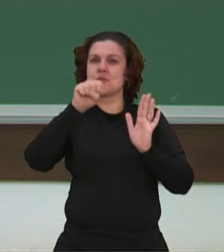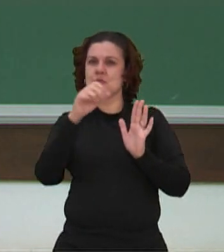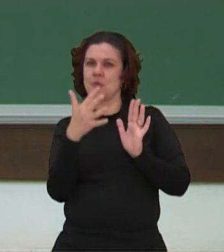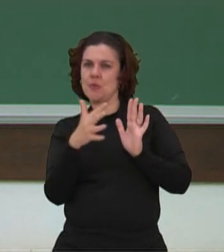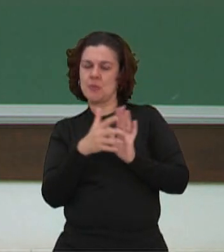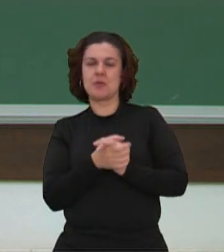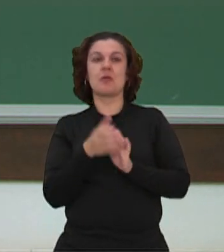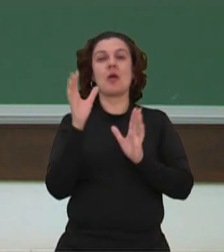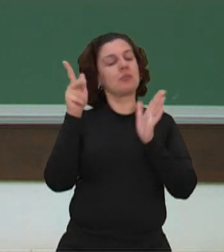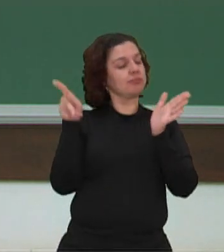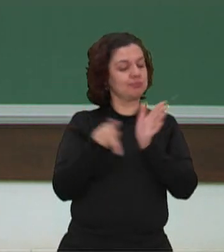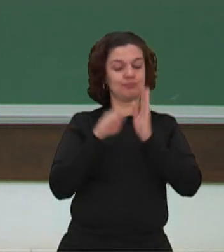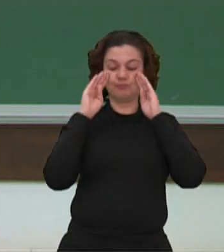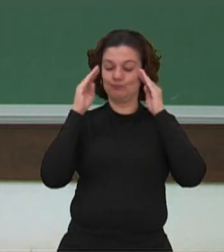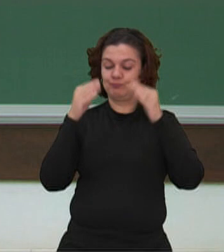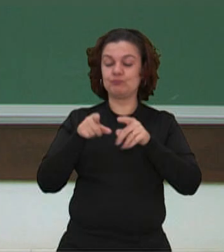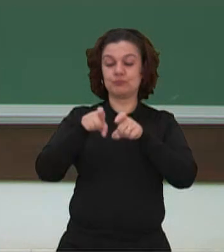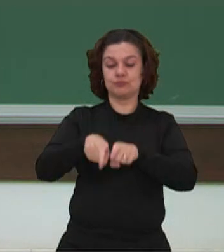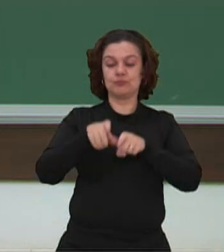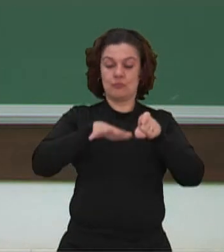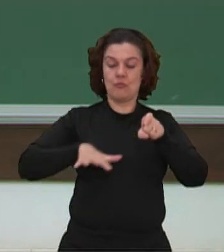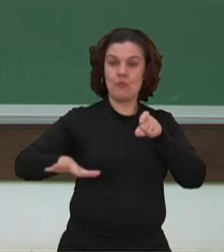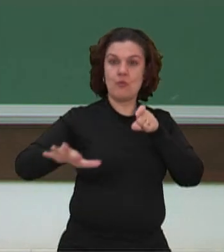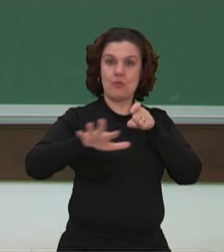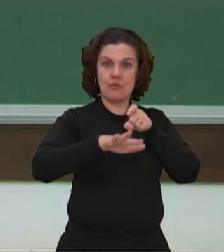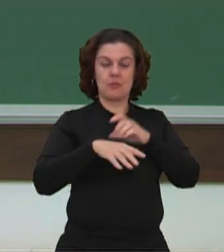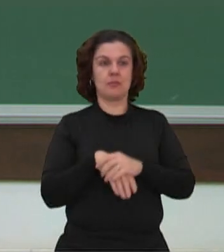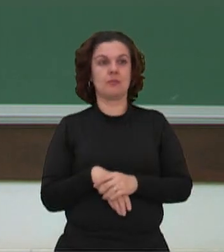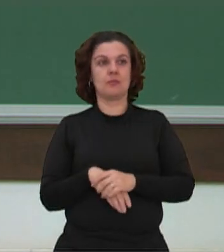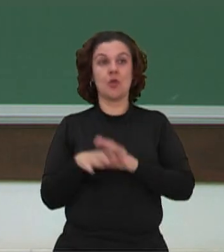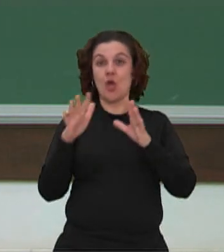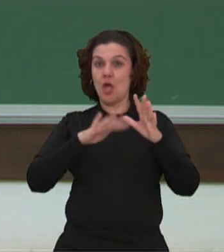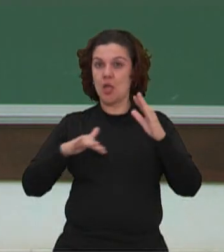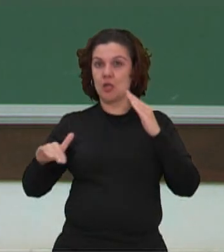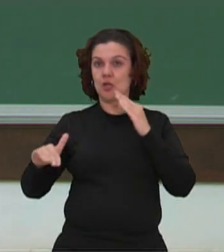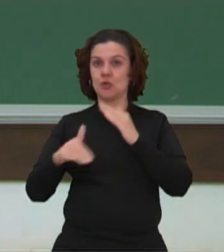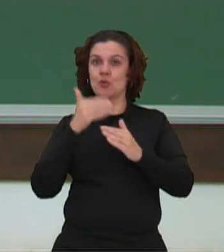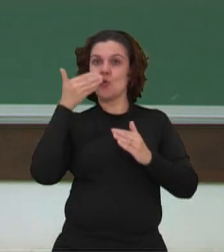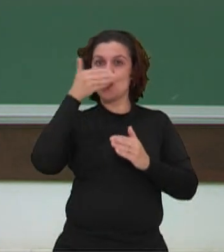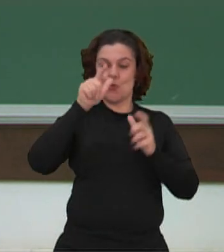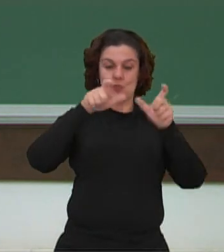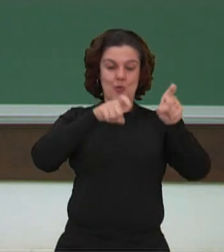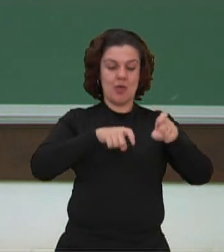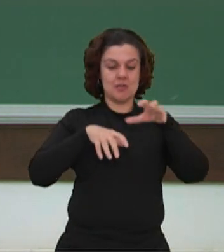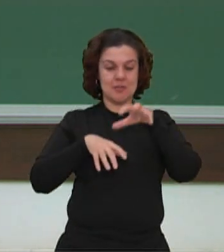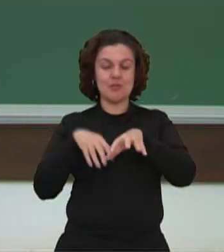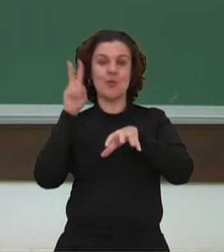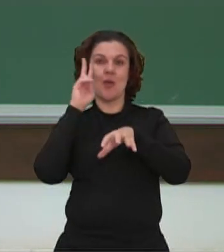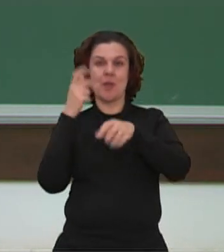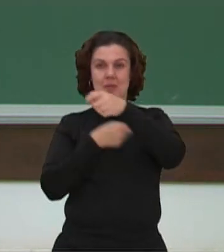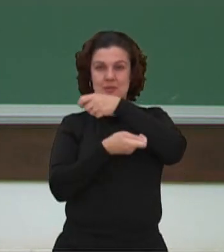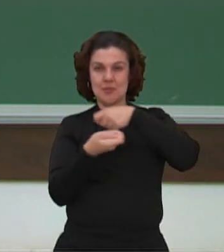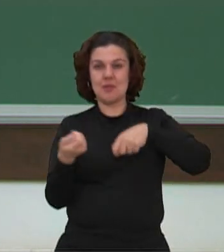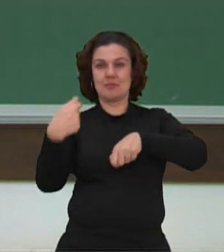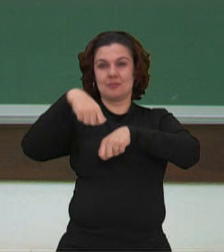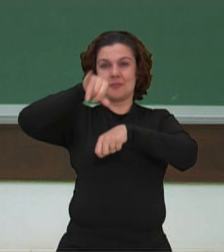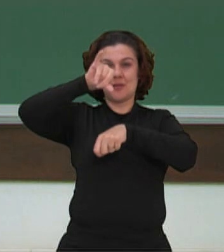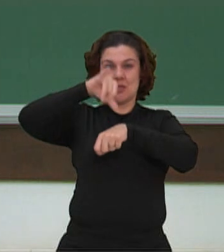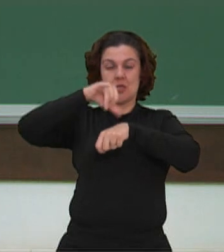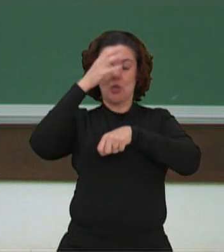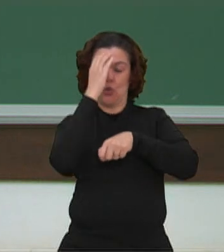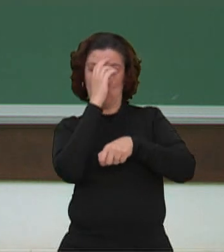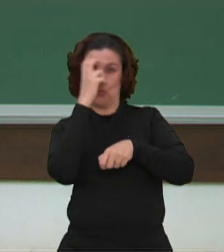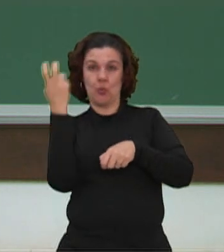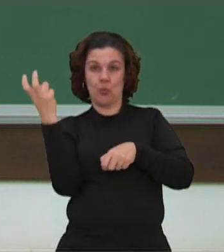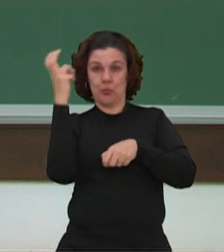área rural. Girava em torno do engenho de açúcar, que é esse centro administrativo, esse centro cultural,